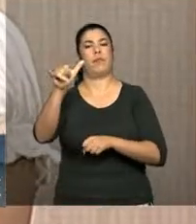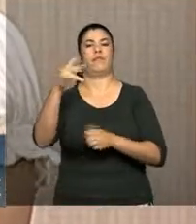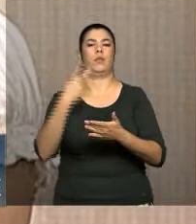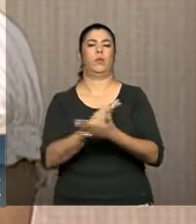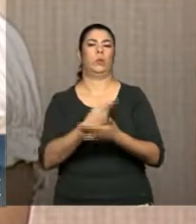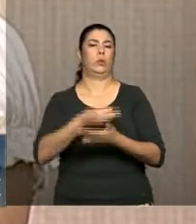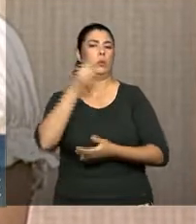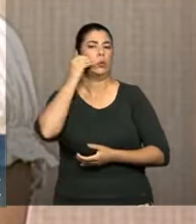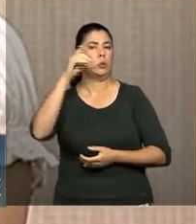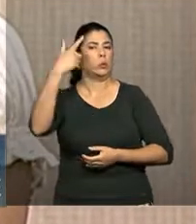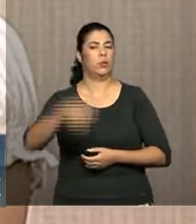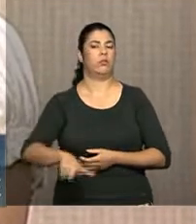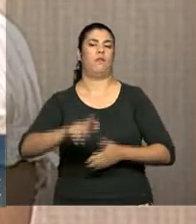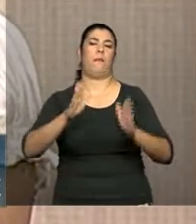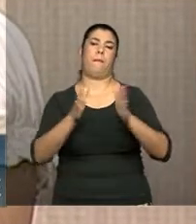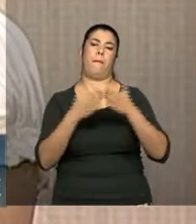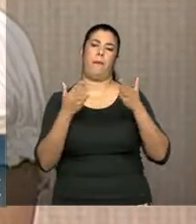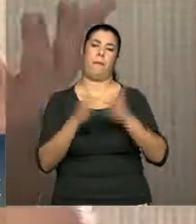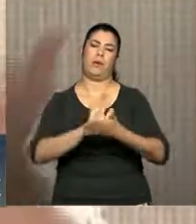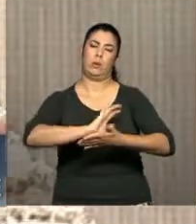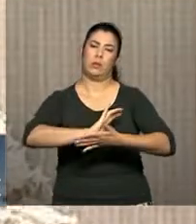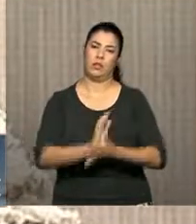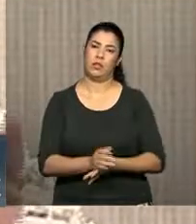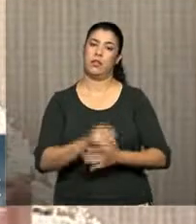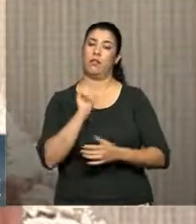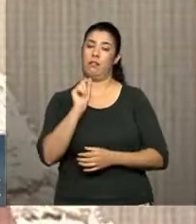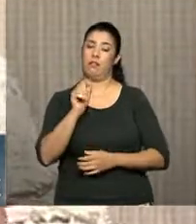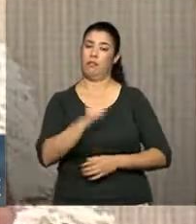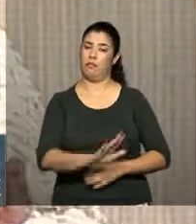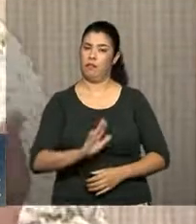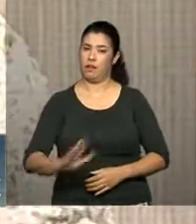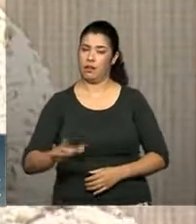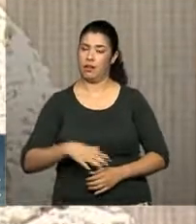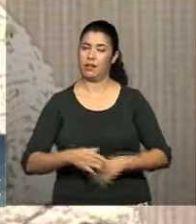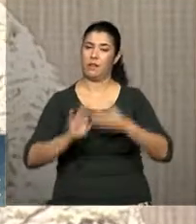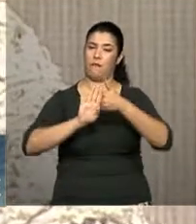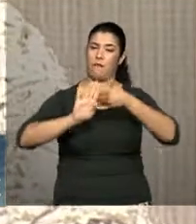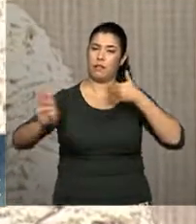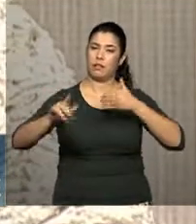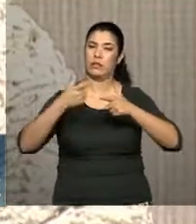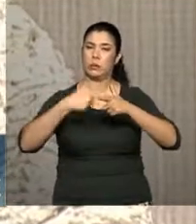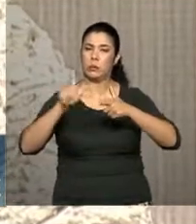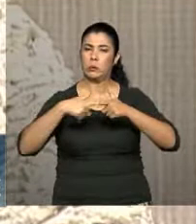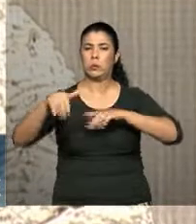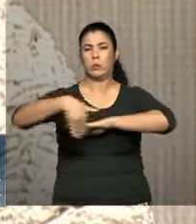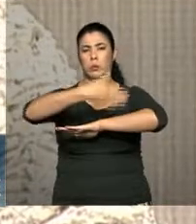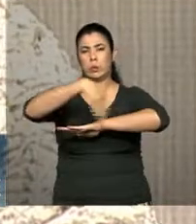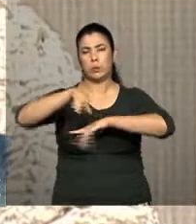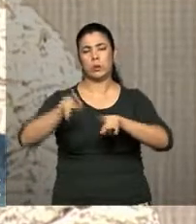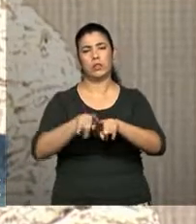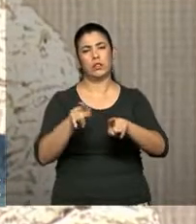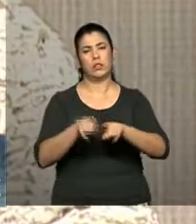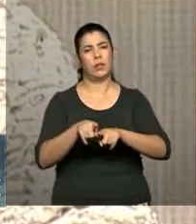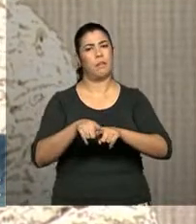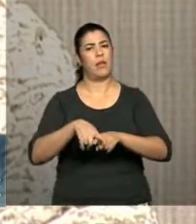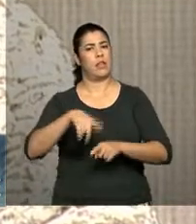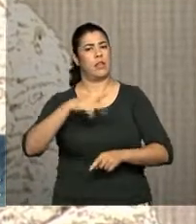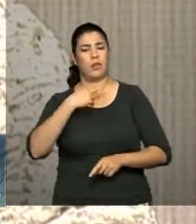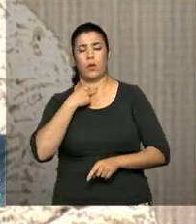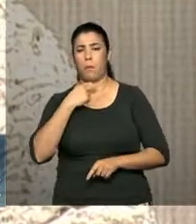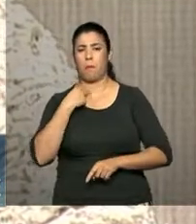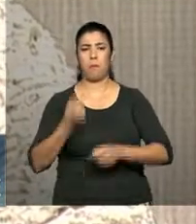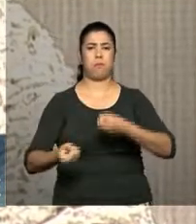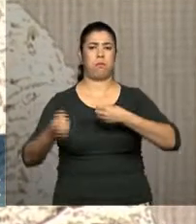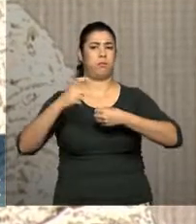para que as nossas crianças contexto externo cada vez mais fora da rua para que a gente não retroceda nos direitos e